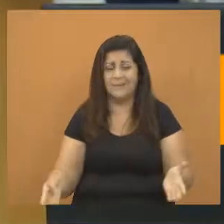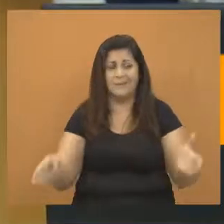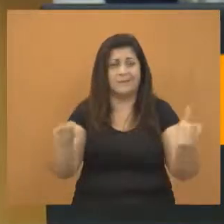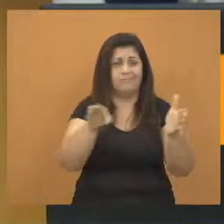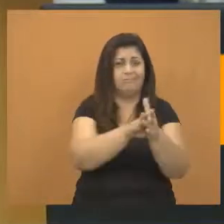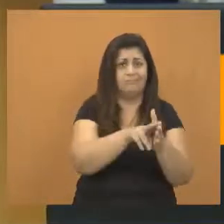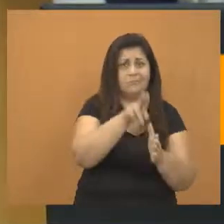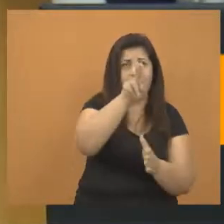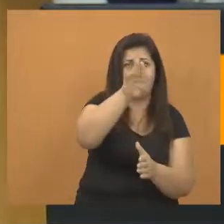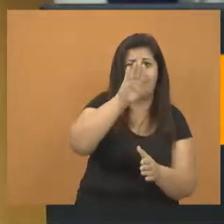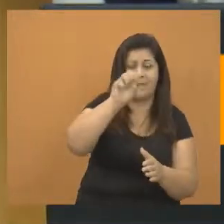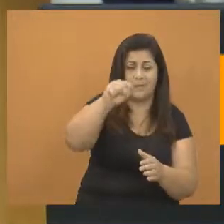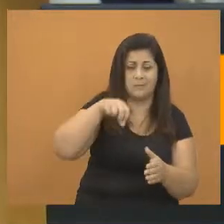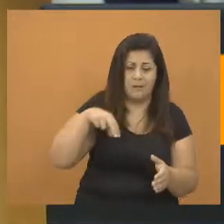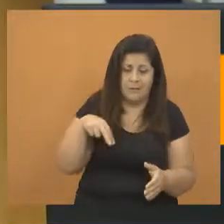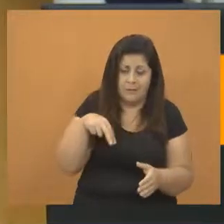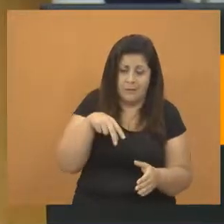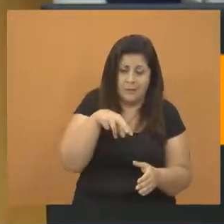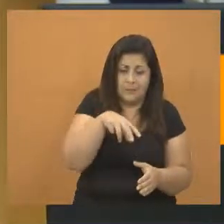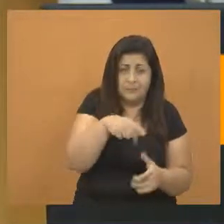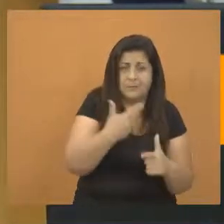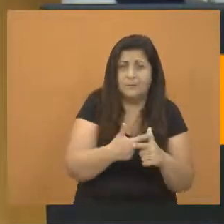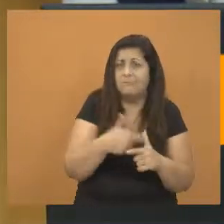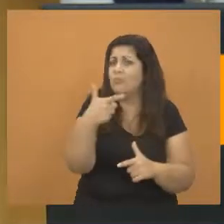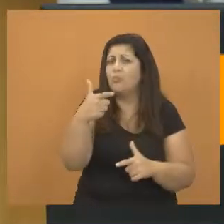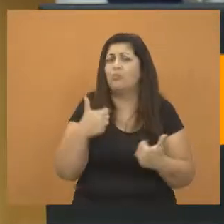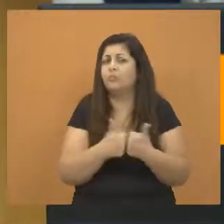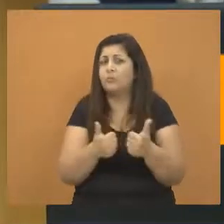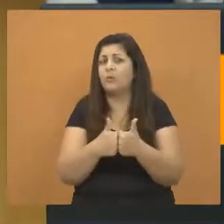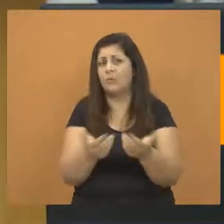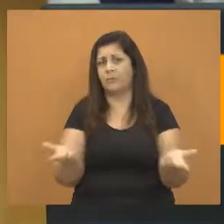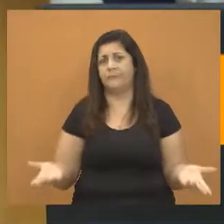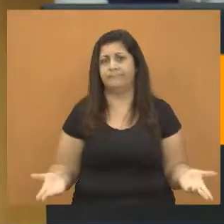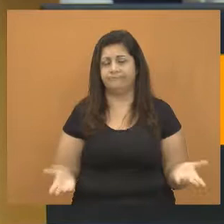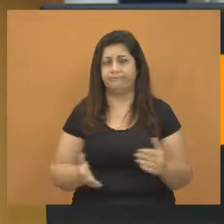São Lázaro, vão a pé, porque não tem ônibus que passam lá.